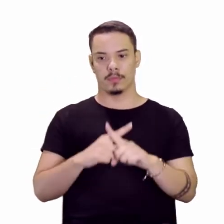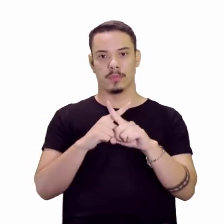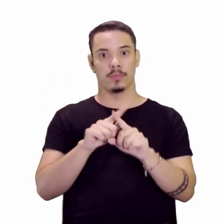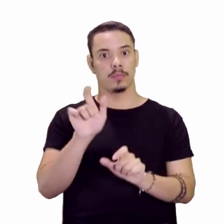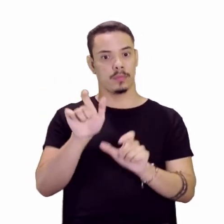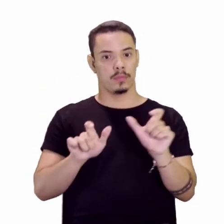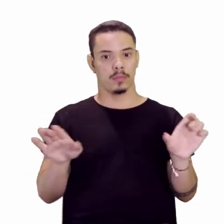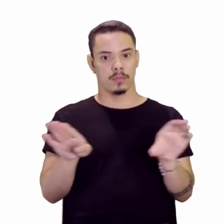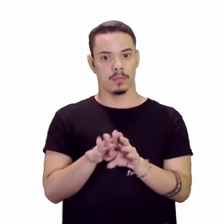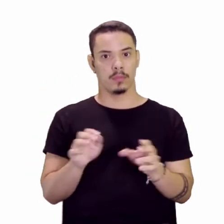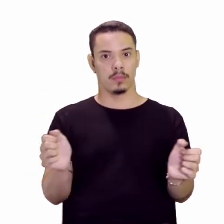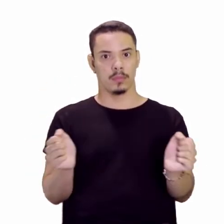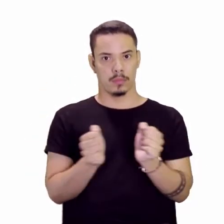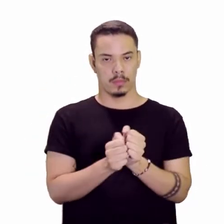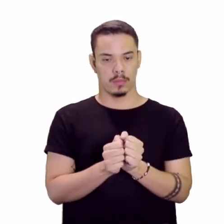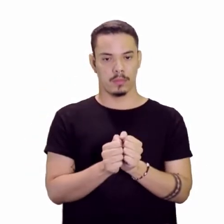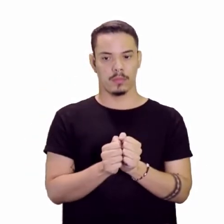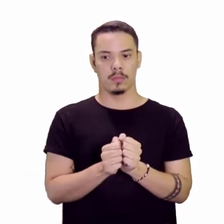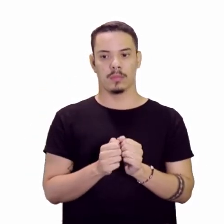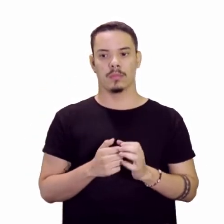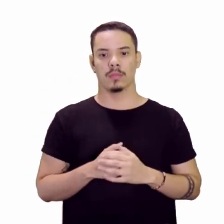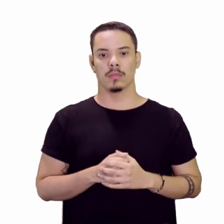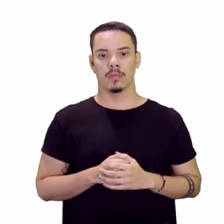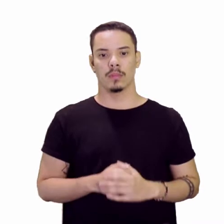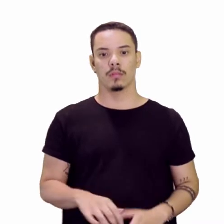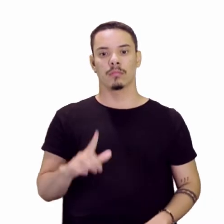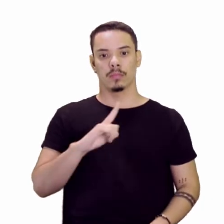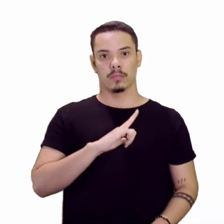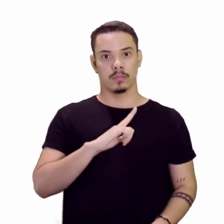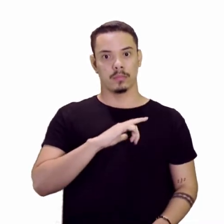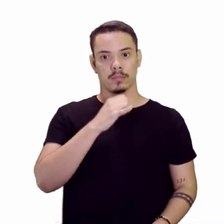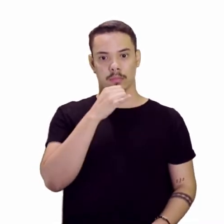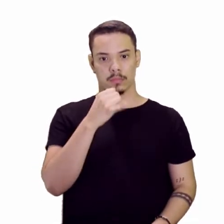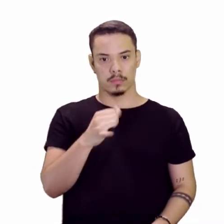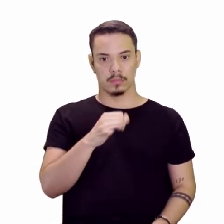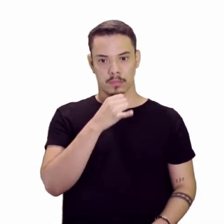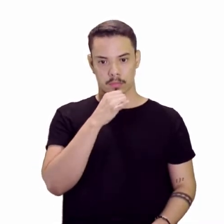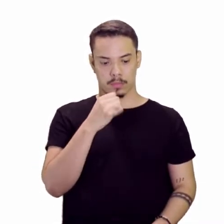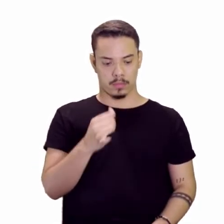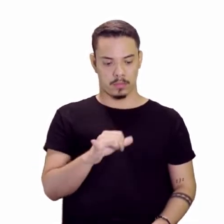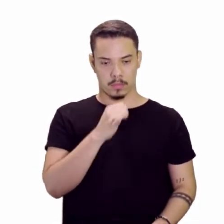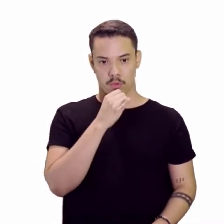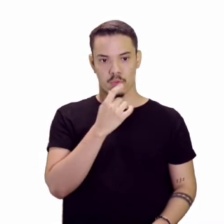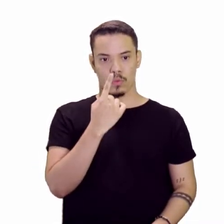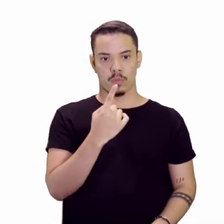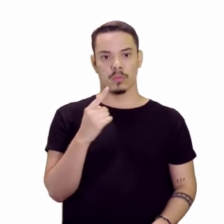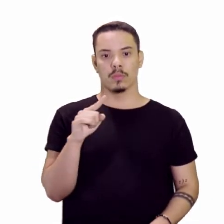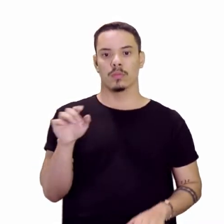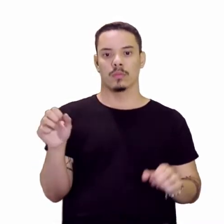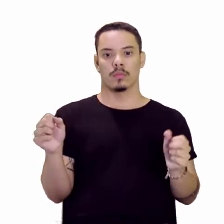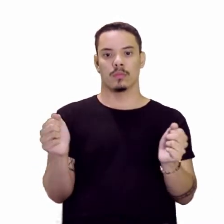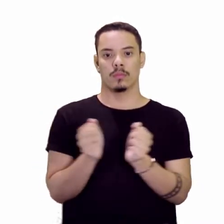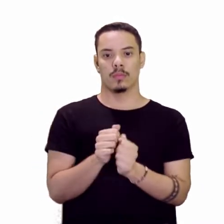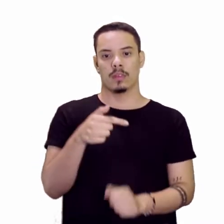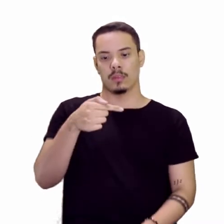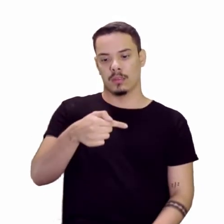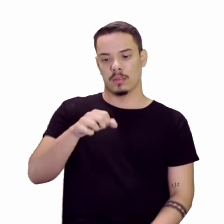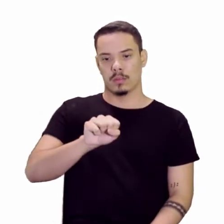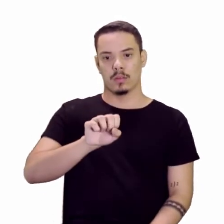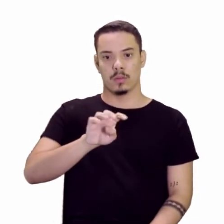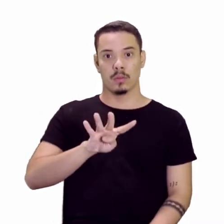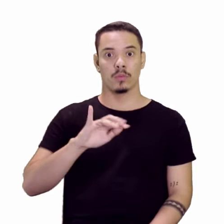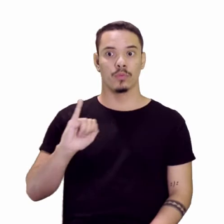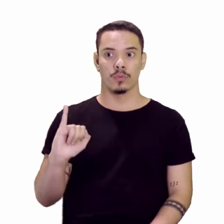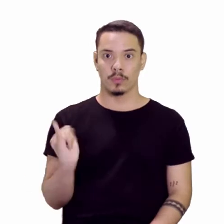galera ali, olha só. Nós temos energia potencial no ponto A de 784 joules,